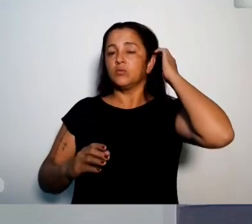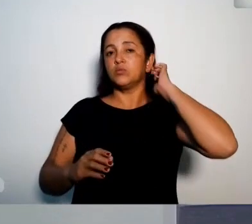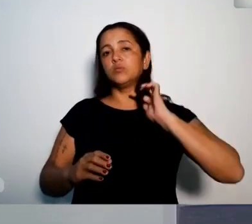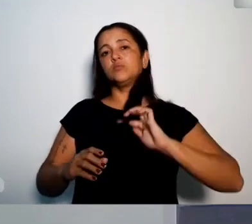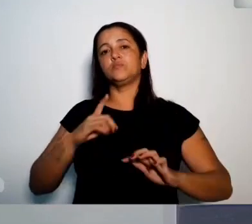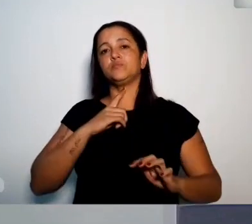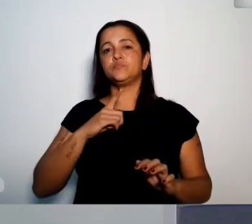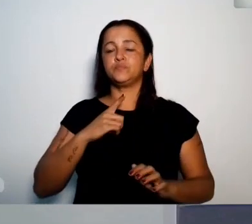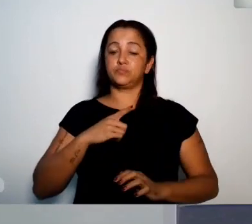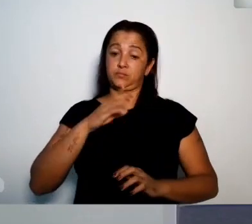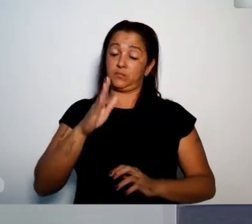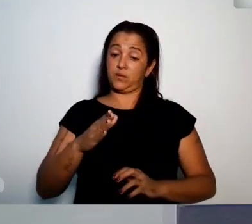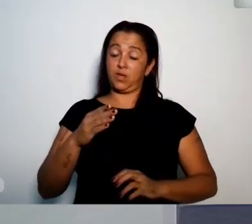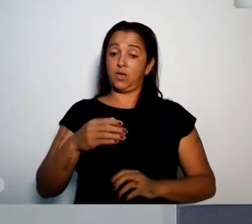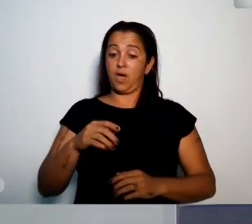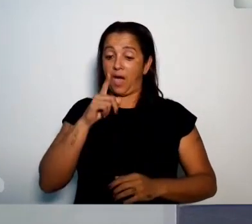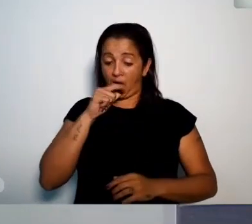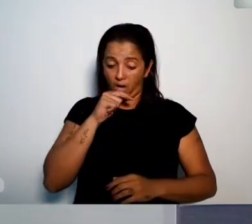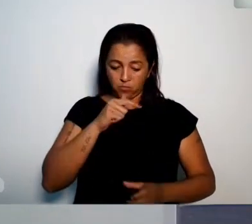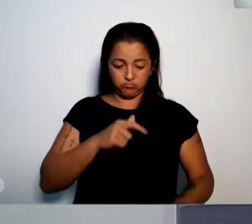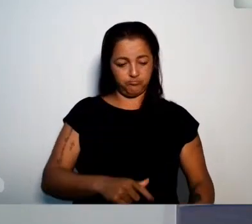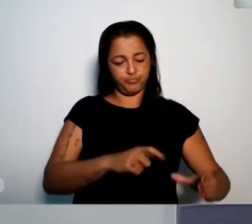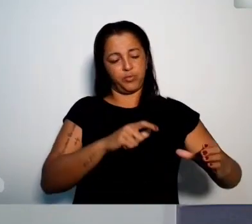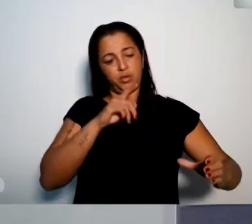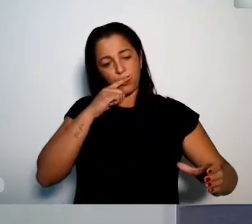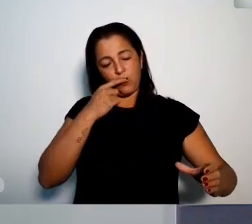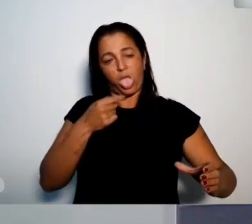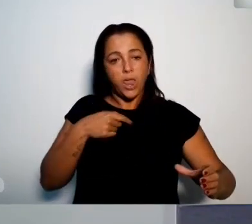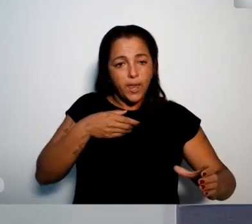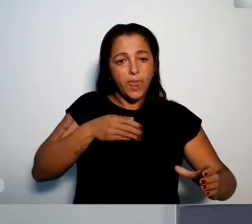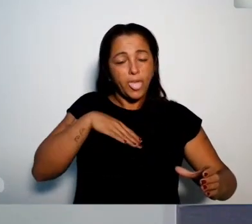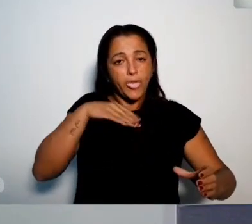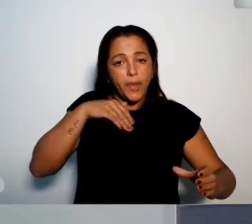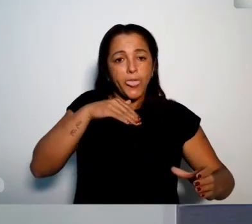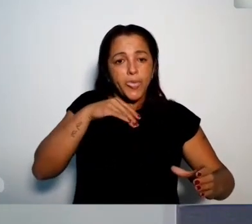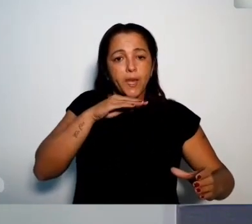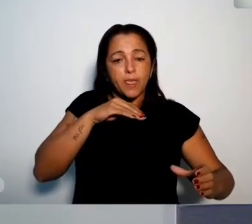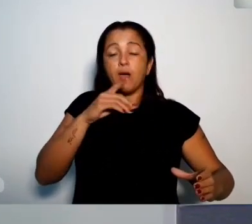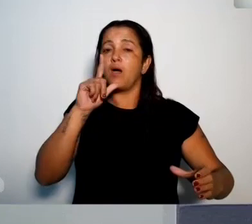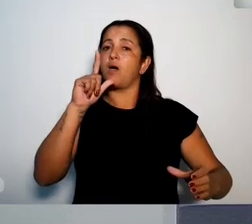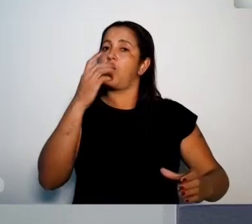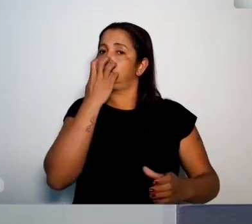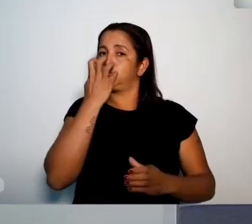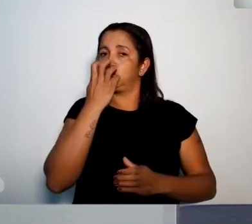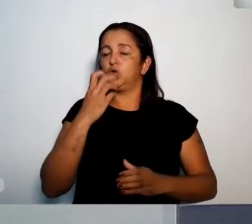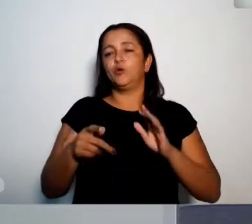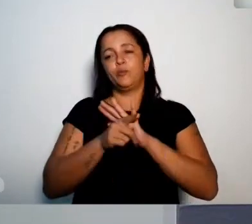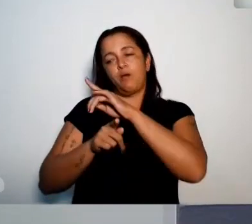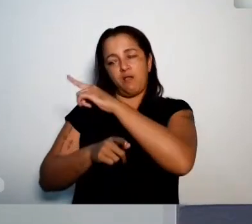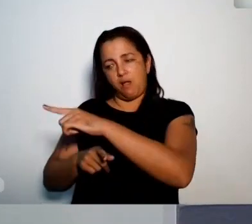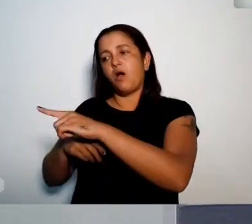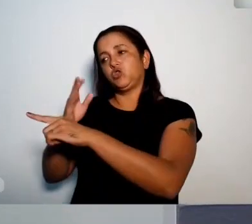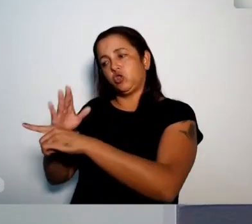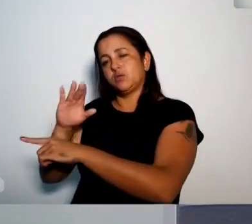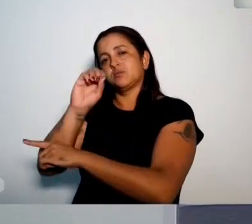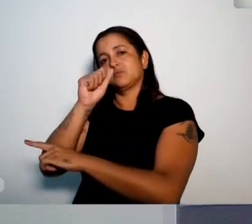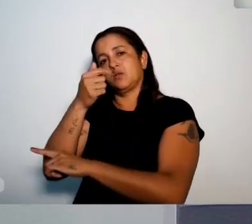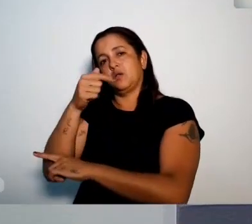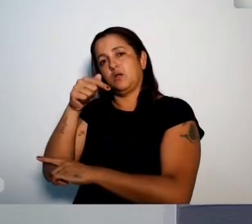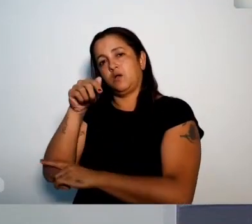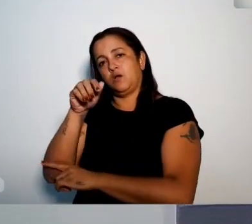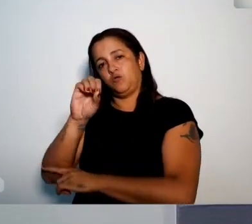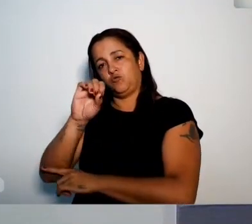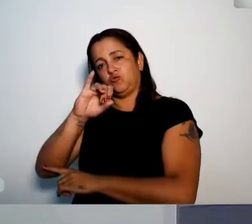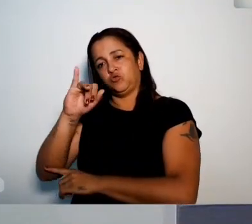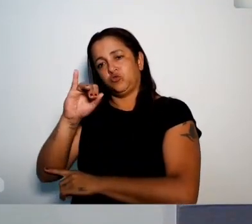para cães. No Largo São José foi colocado. Infelizmente, em menos de uma semana,